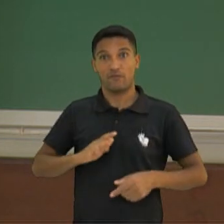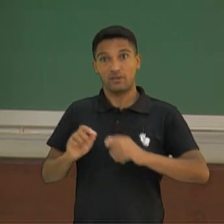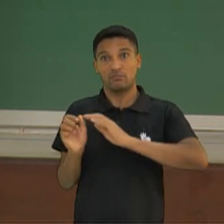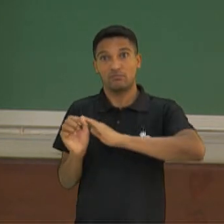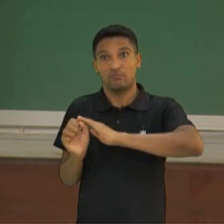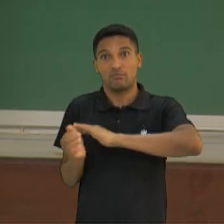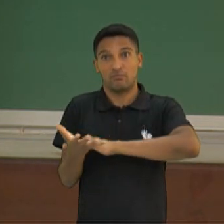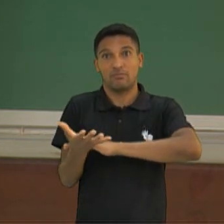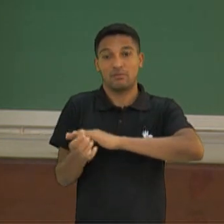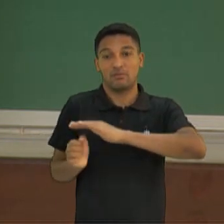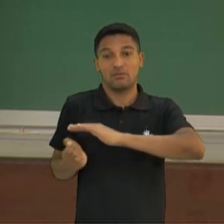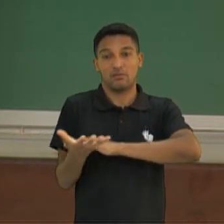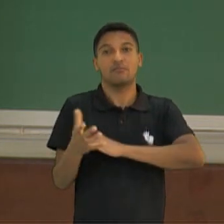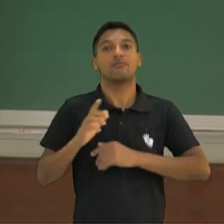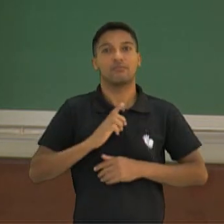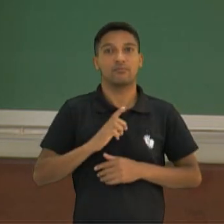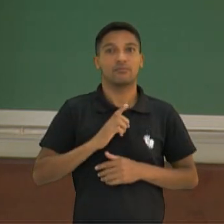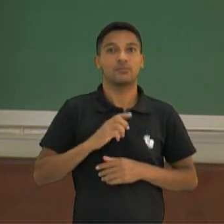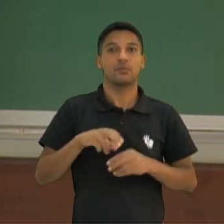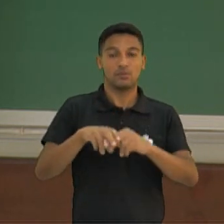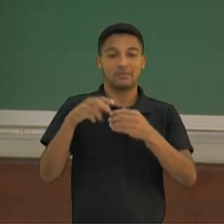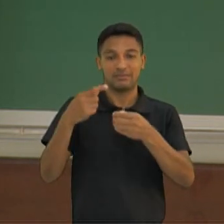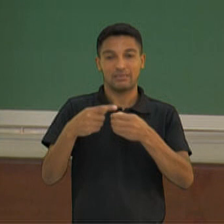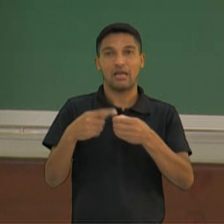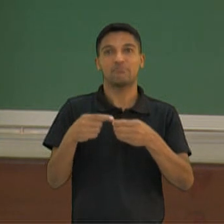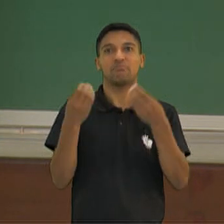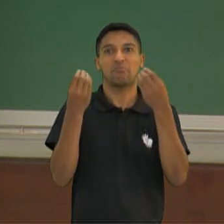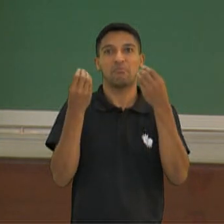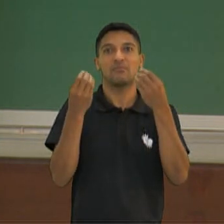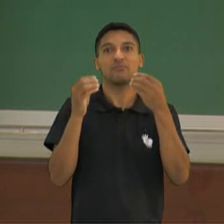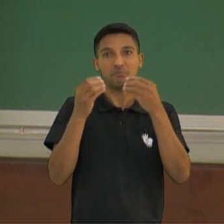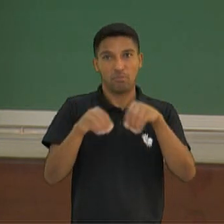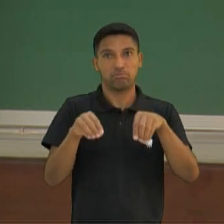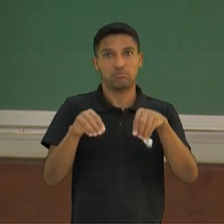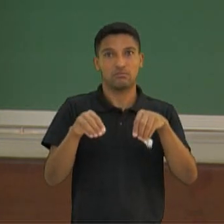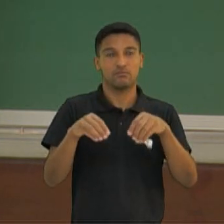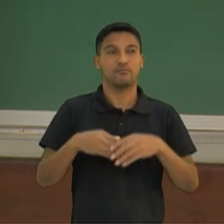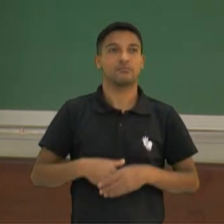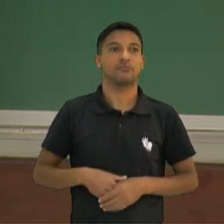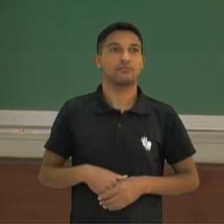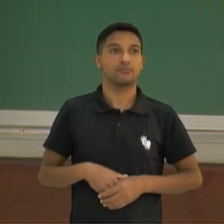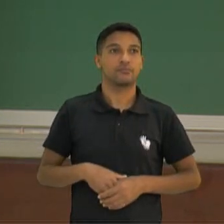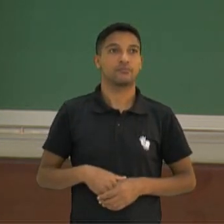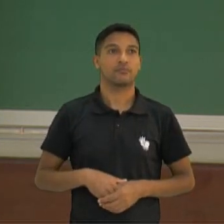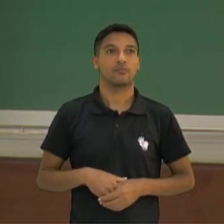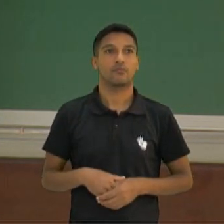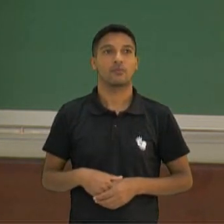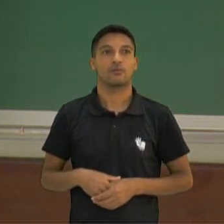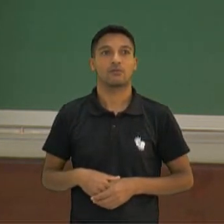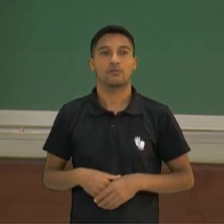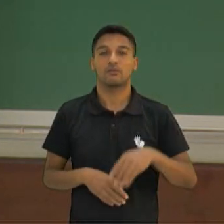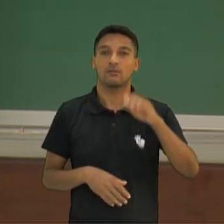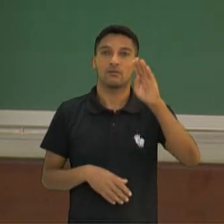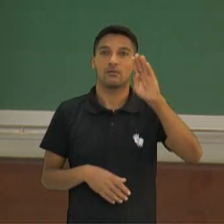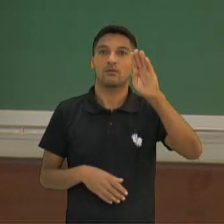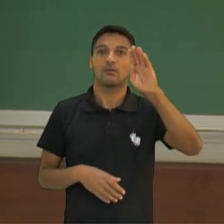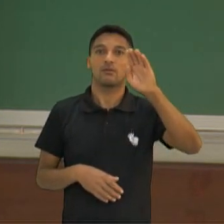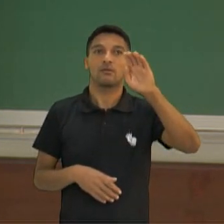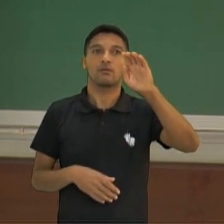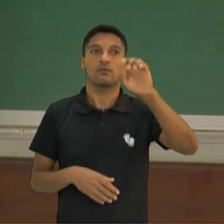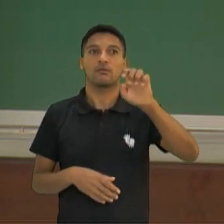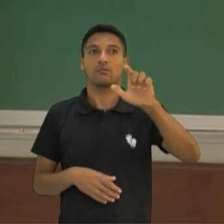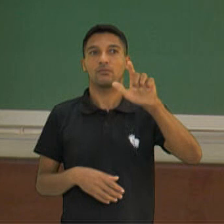cidade. Belgrado, na Sérvia, também, no leste europeu, né? Os crimes violentos, eles são abundantes na cidade,